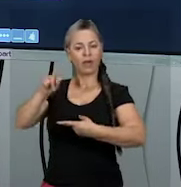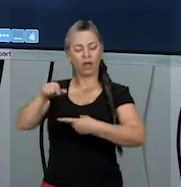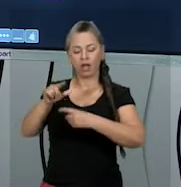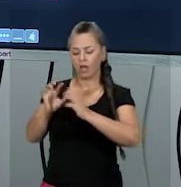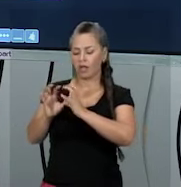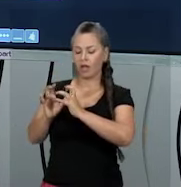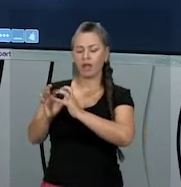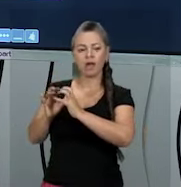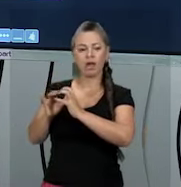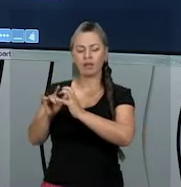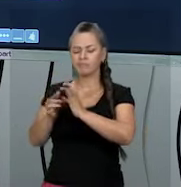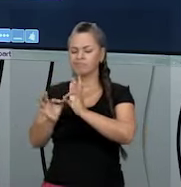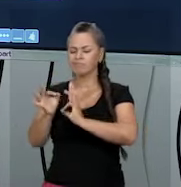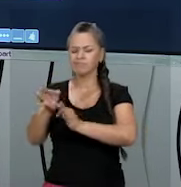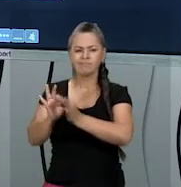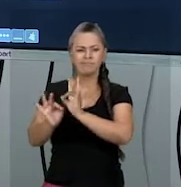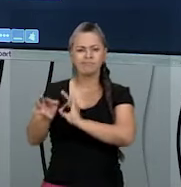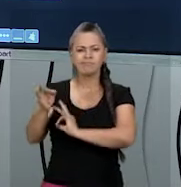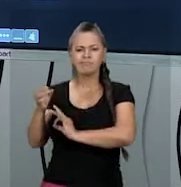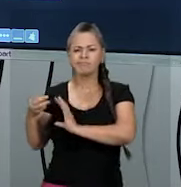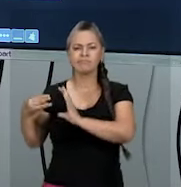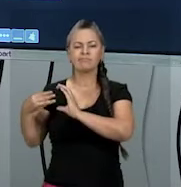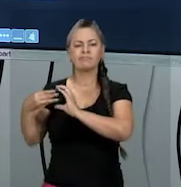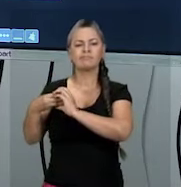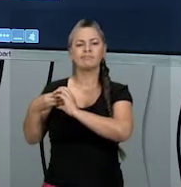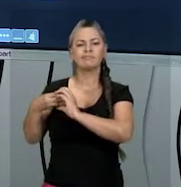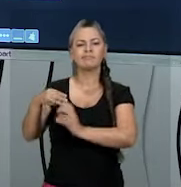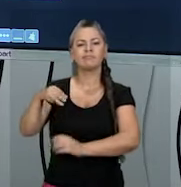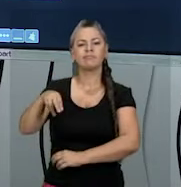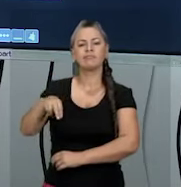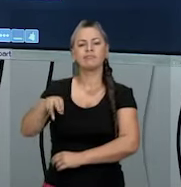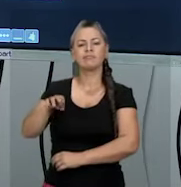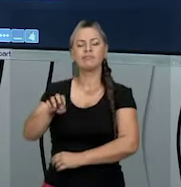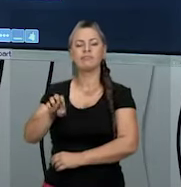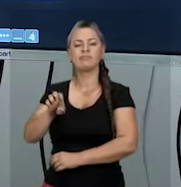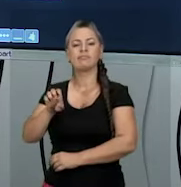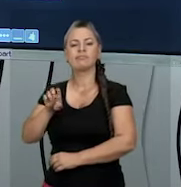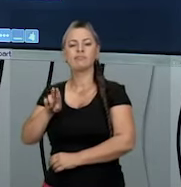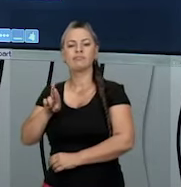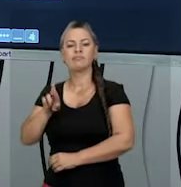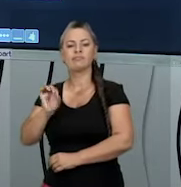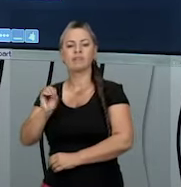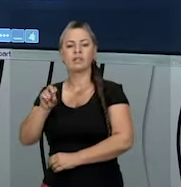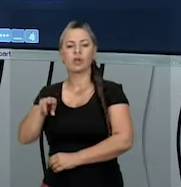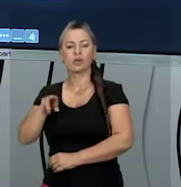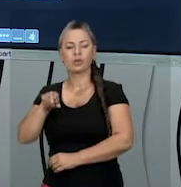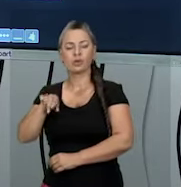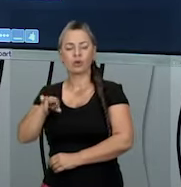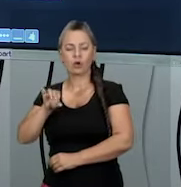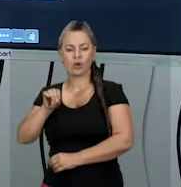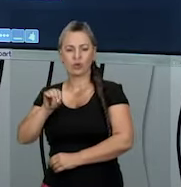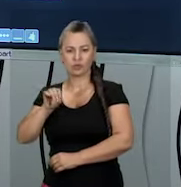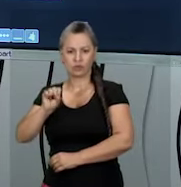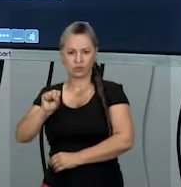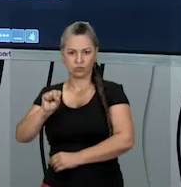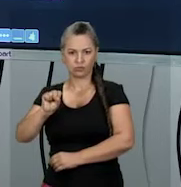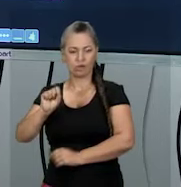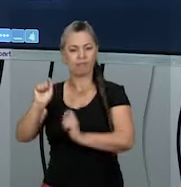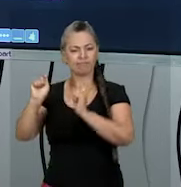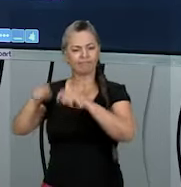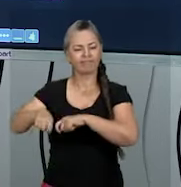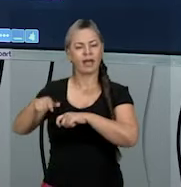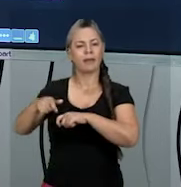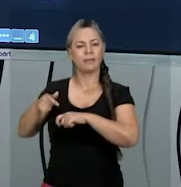de neurônios que faz a diferença para que o ser humano tenha essa inteligência e essa capacidade cognitiva que ele